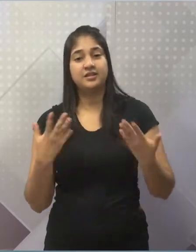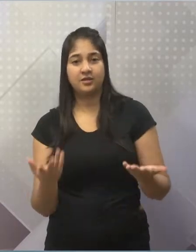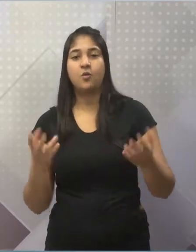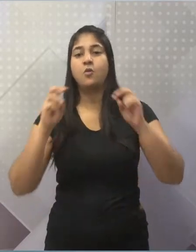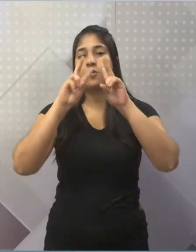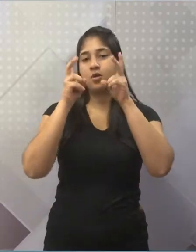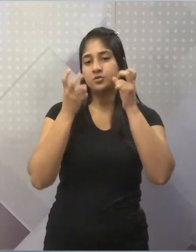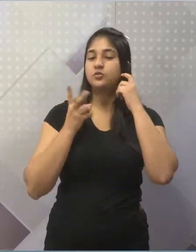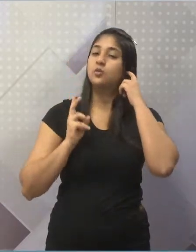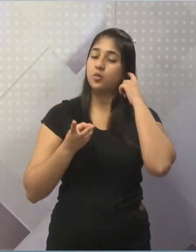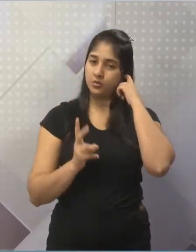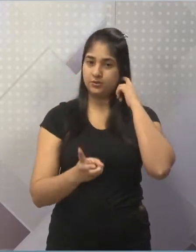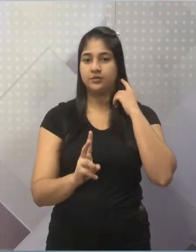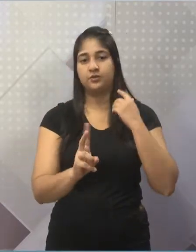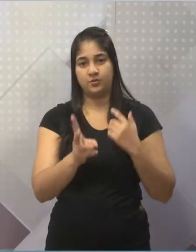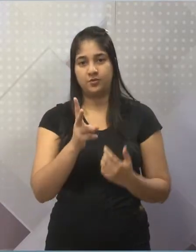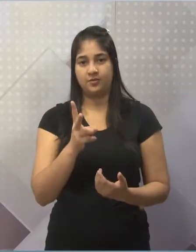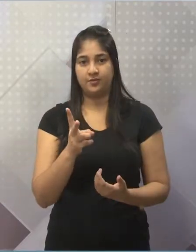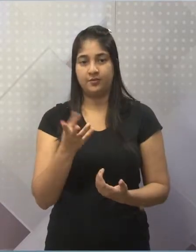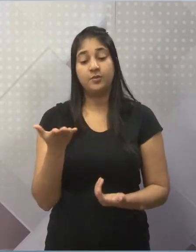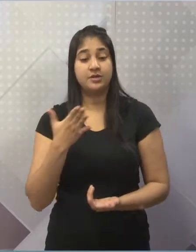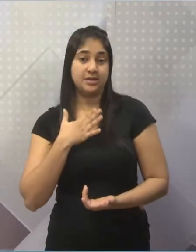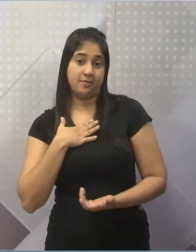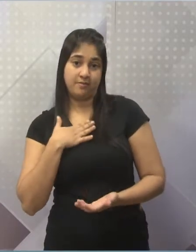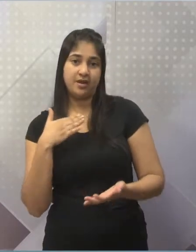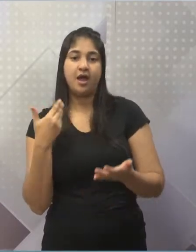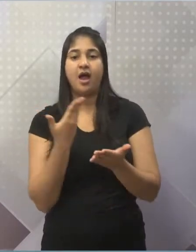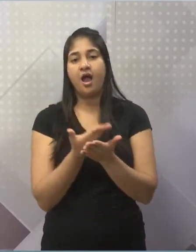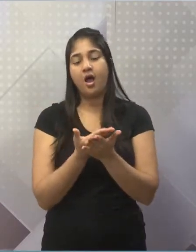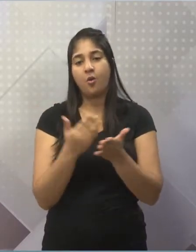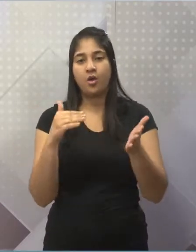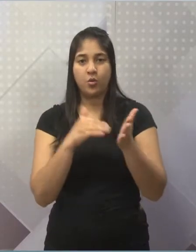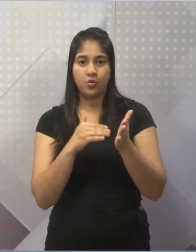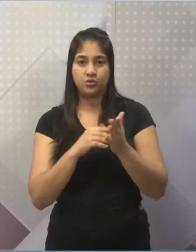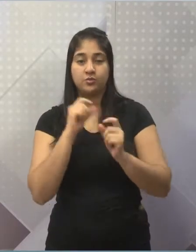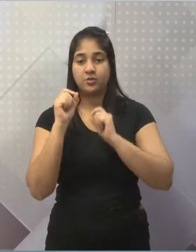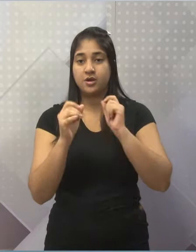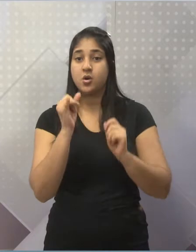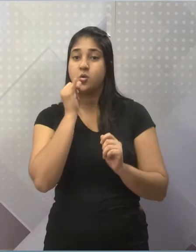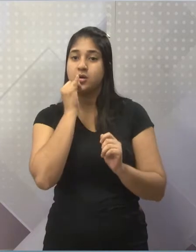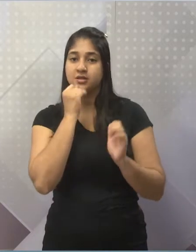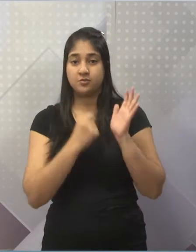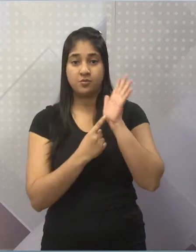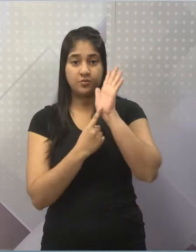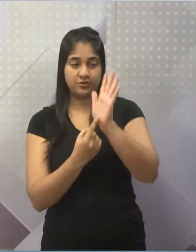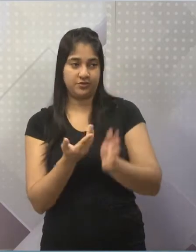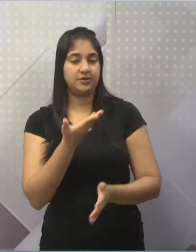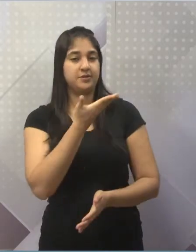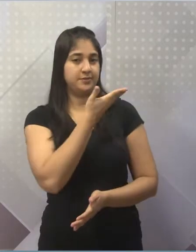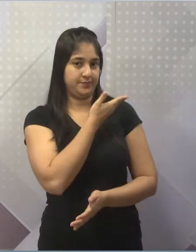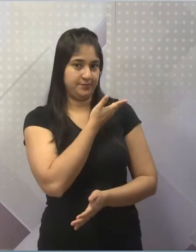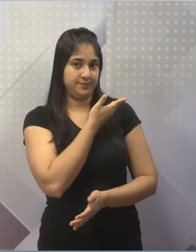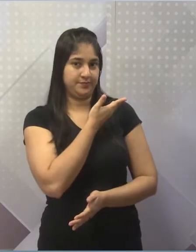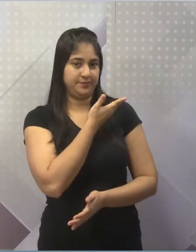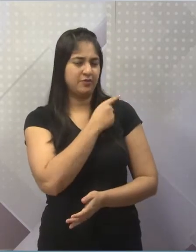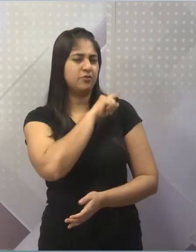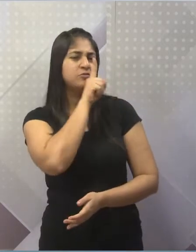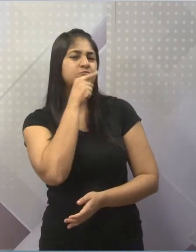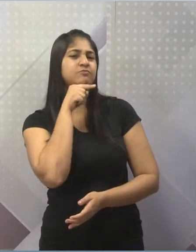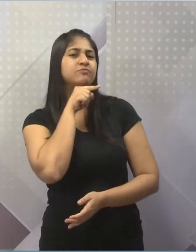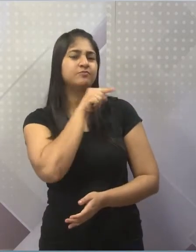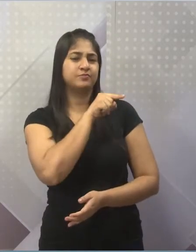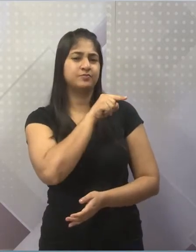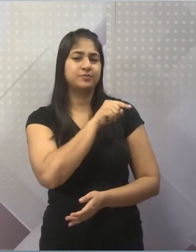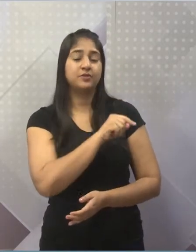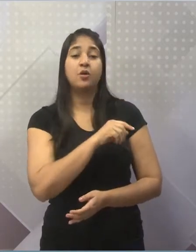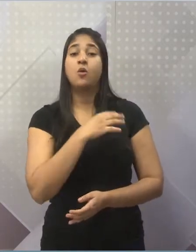Continuando o que a gente parou na última aula, pelo menos na minha última aula, eu coloquei esse exemplo para vocês. Deixei em aberto.